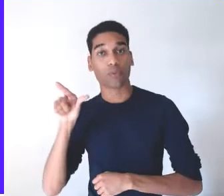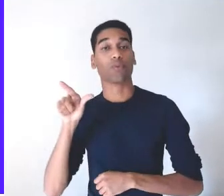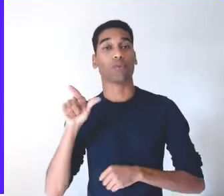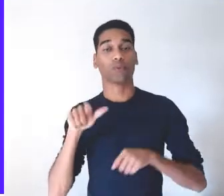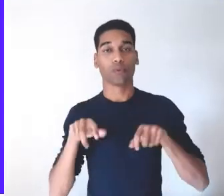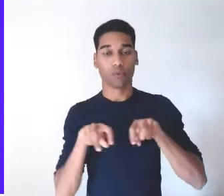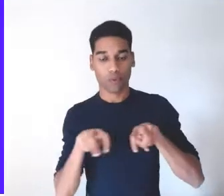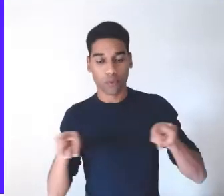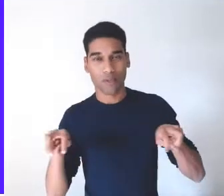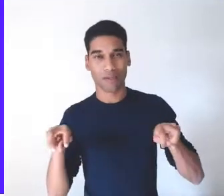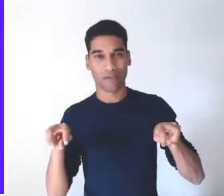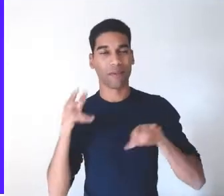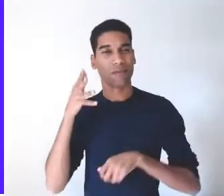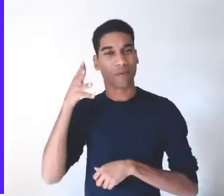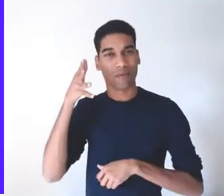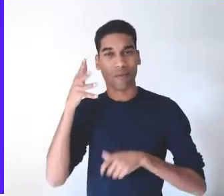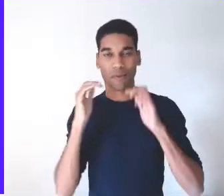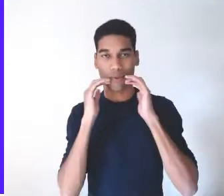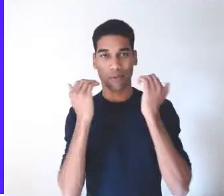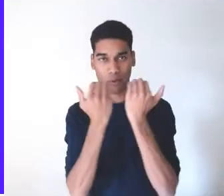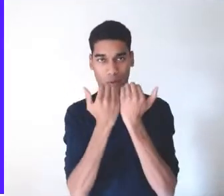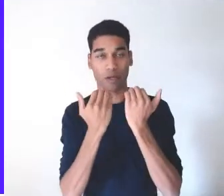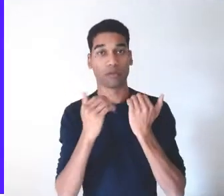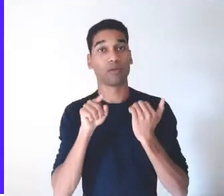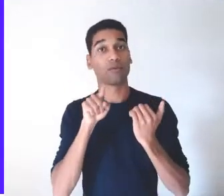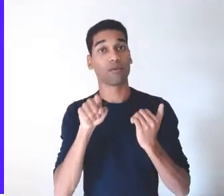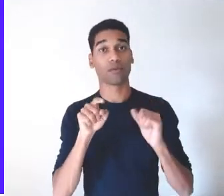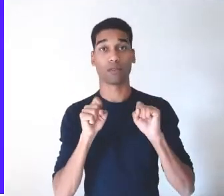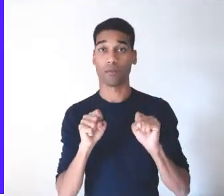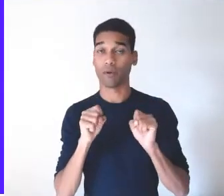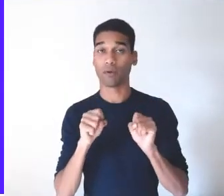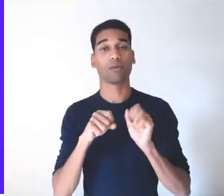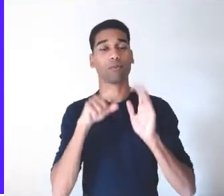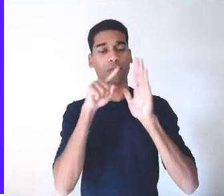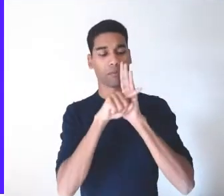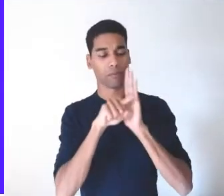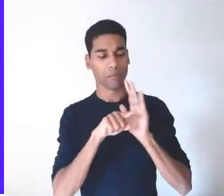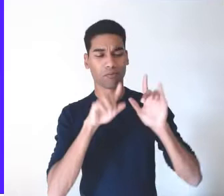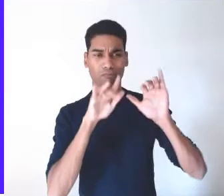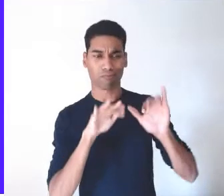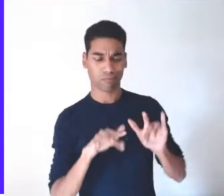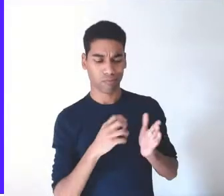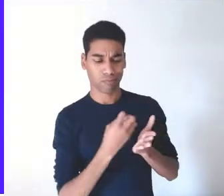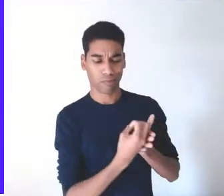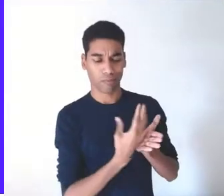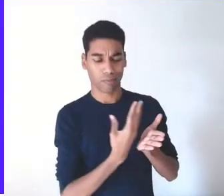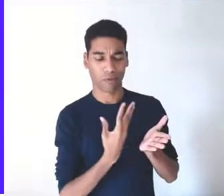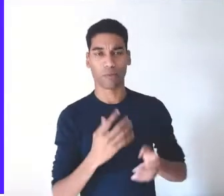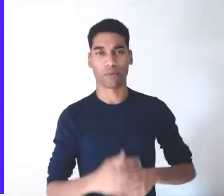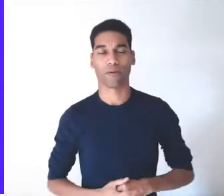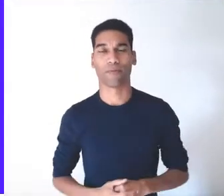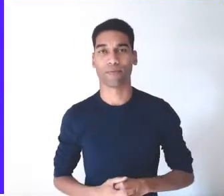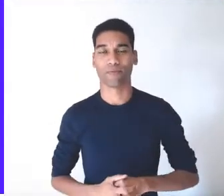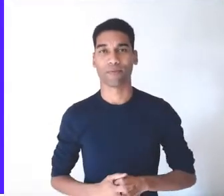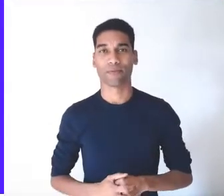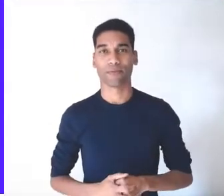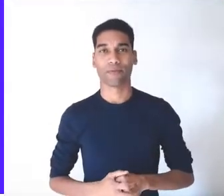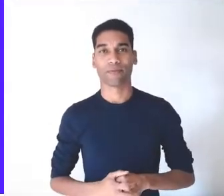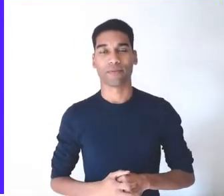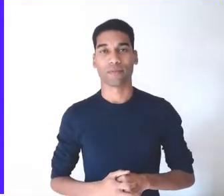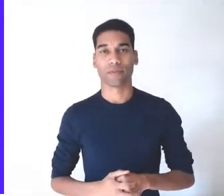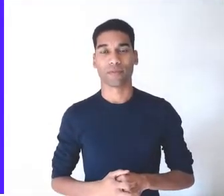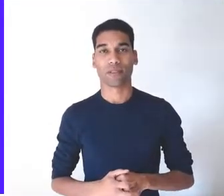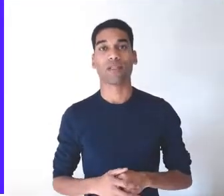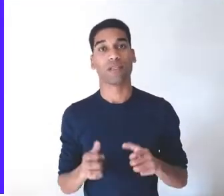vocês podem mandar perguntas via chat aí da plataforma. Bom, vou começar... A gente vai começar aí com